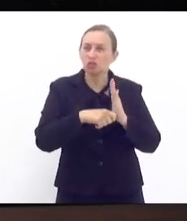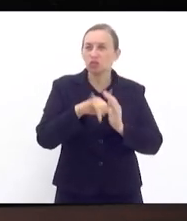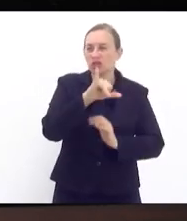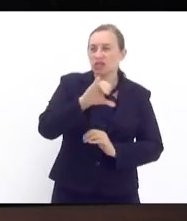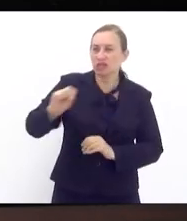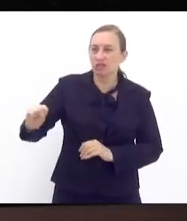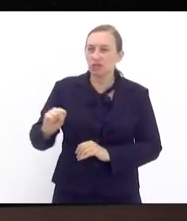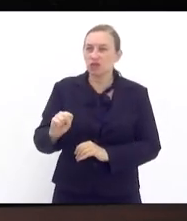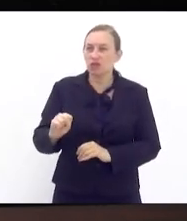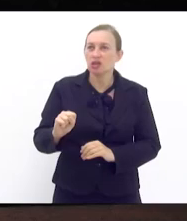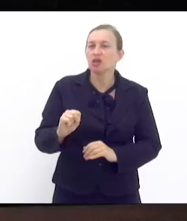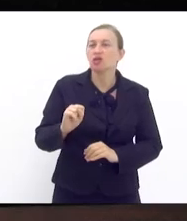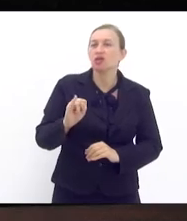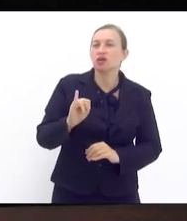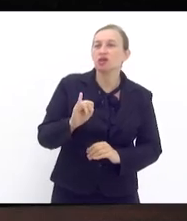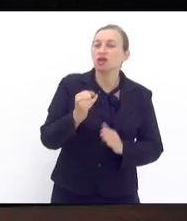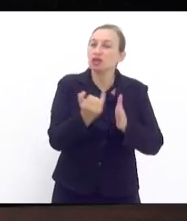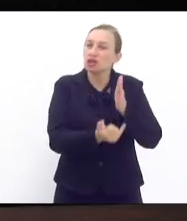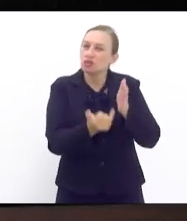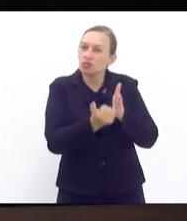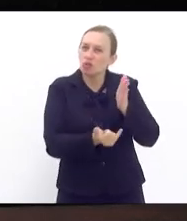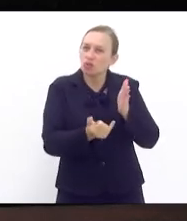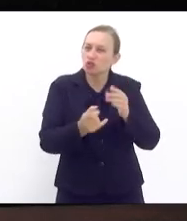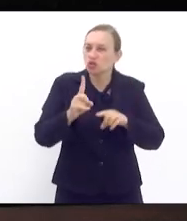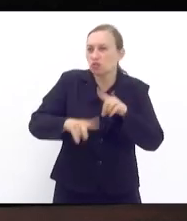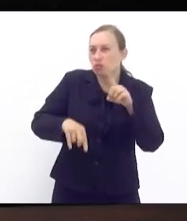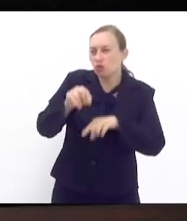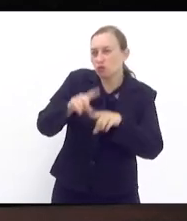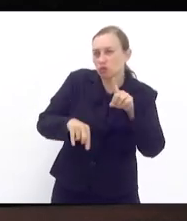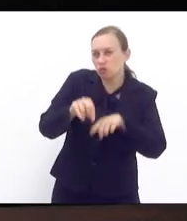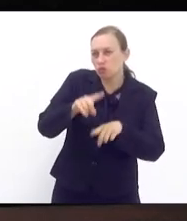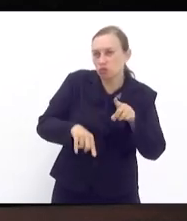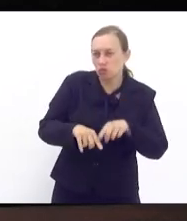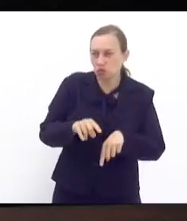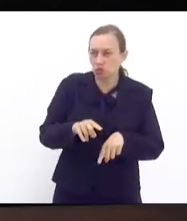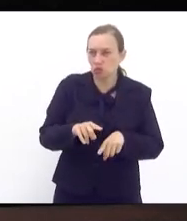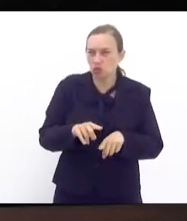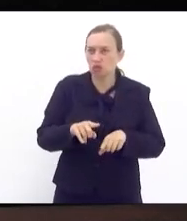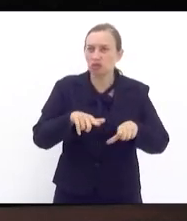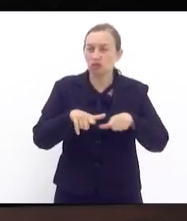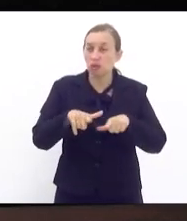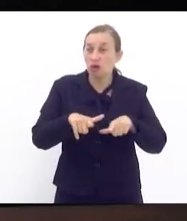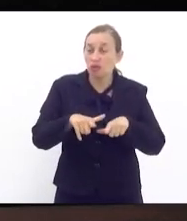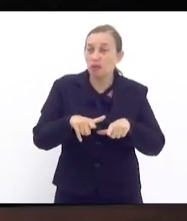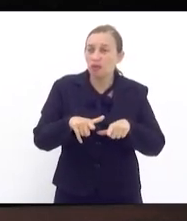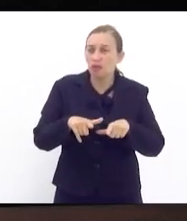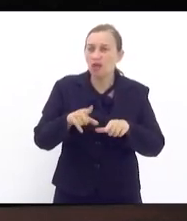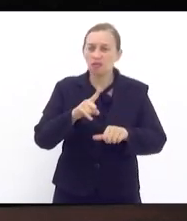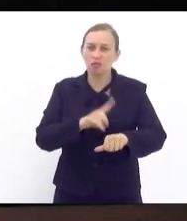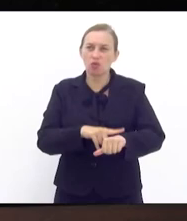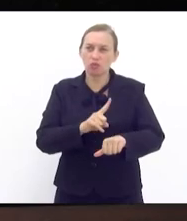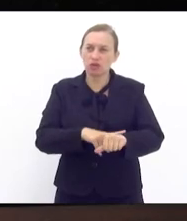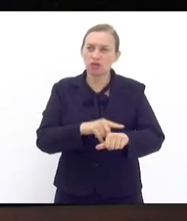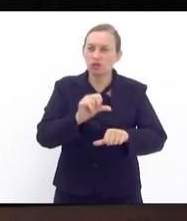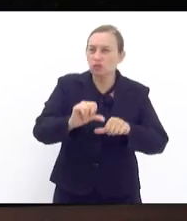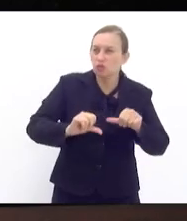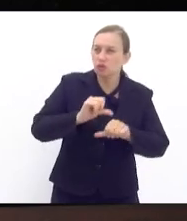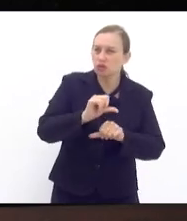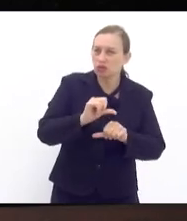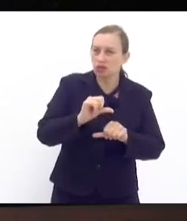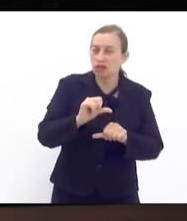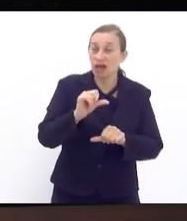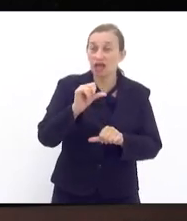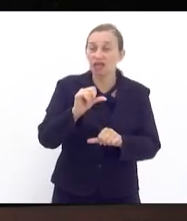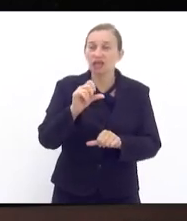o Imposto sobre a Circulação de Mercadorias e Serviços, em momento pontual, ocasionado por mudanças de